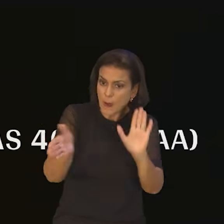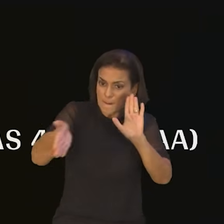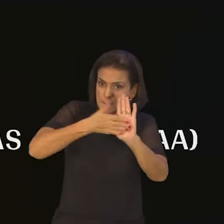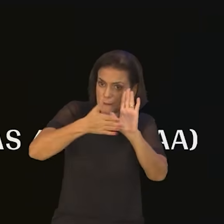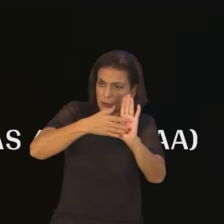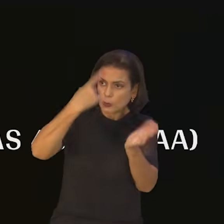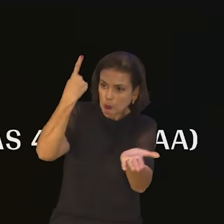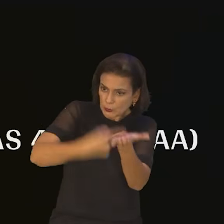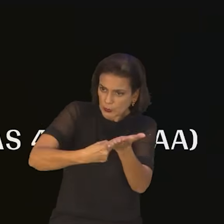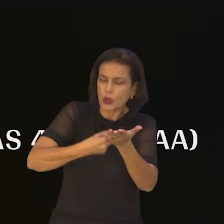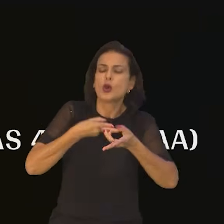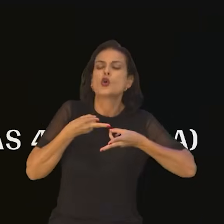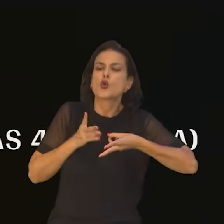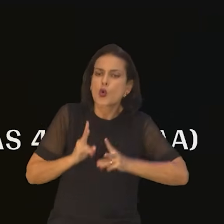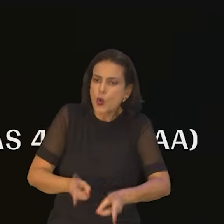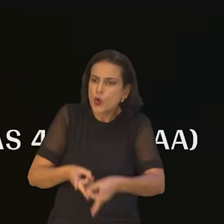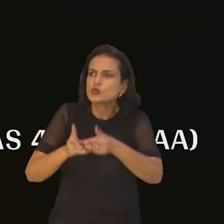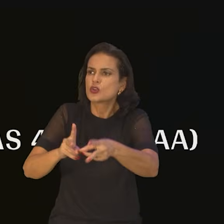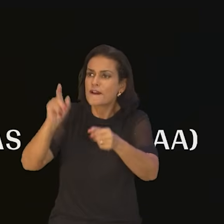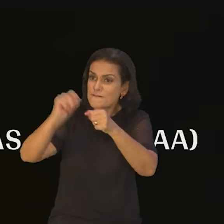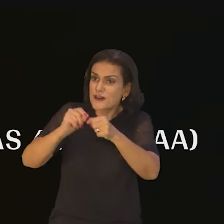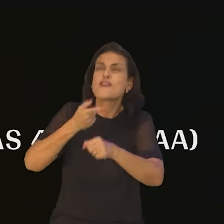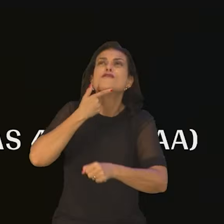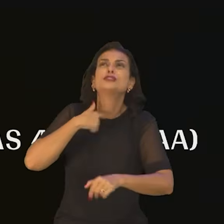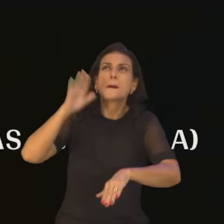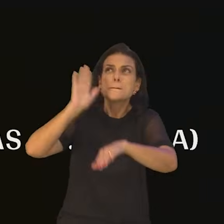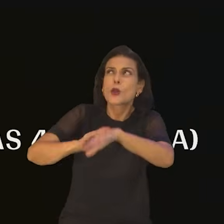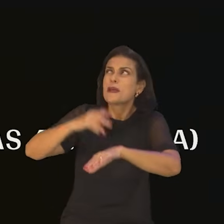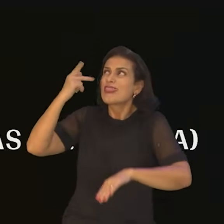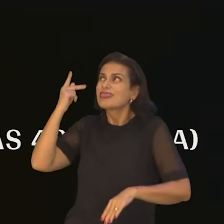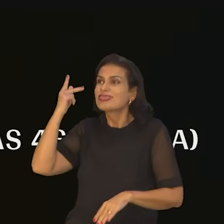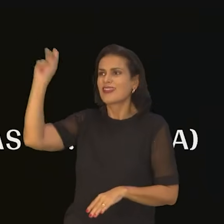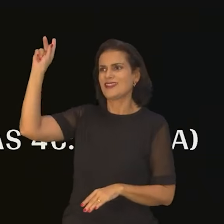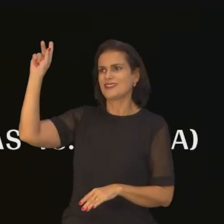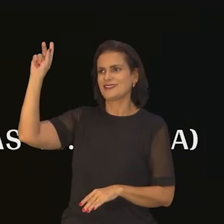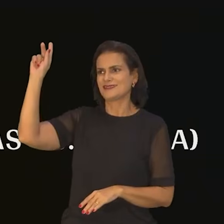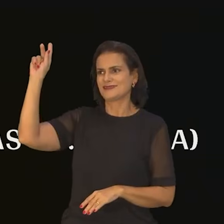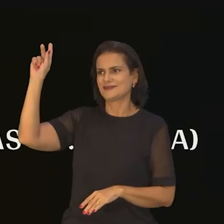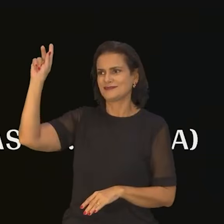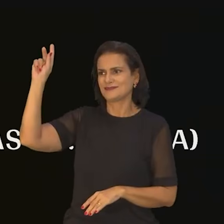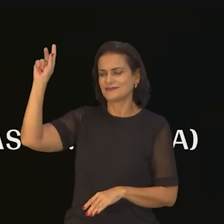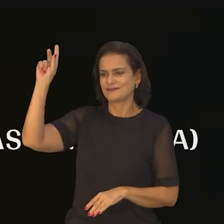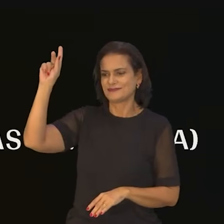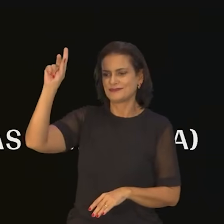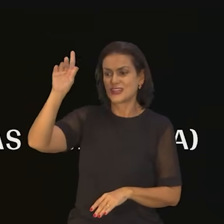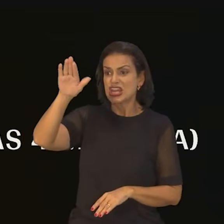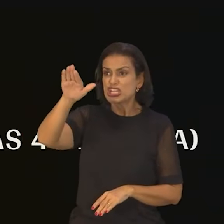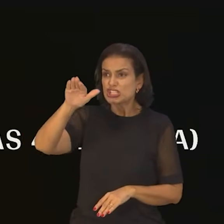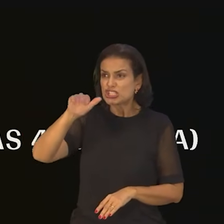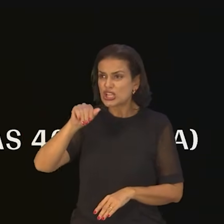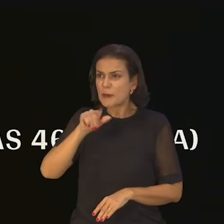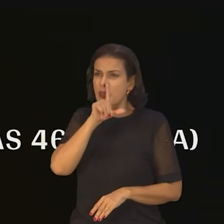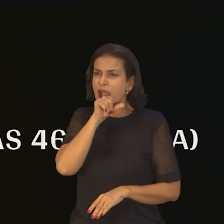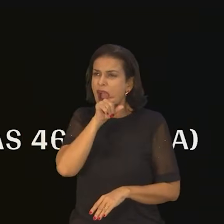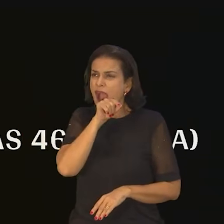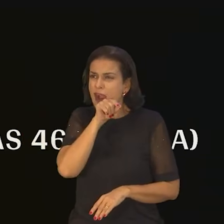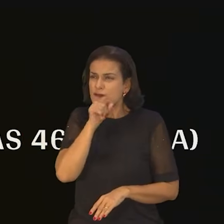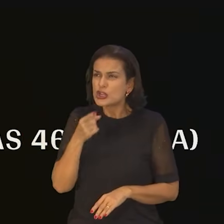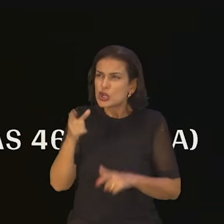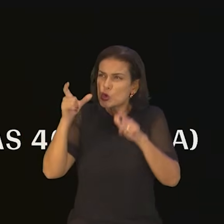propósito permanecerá em pé. E farei toda a minha vontade. Chamo uma ave de rapina desde o Oriente, de uma